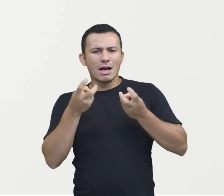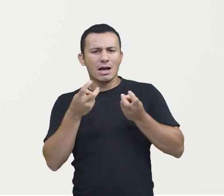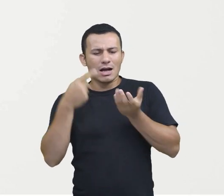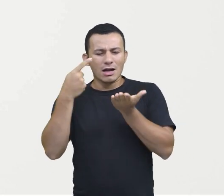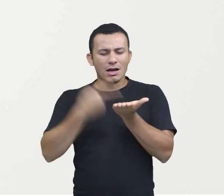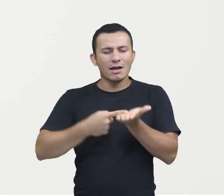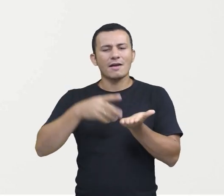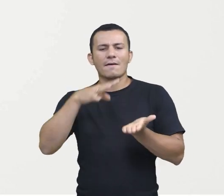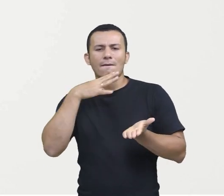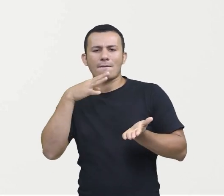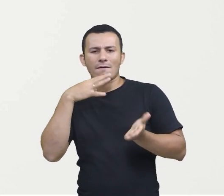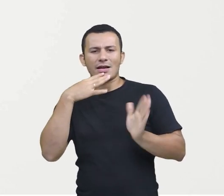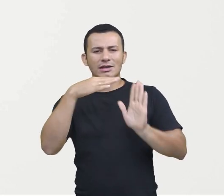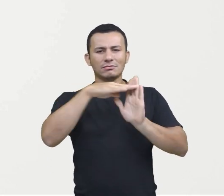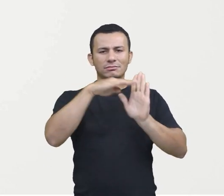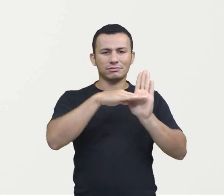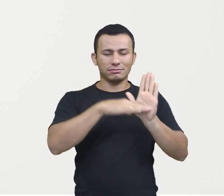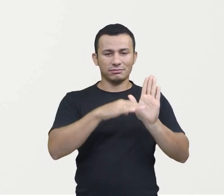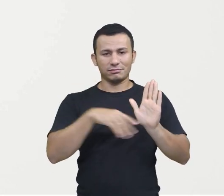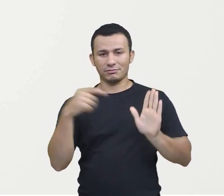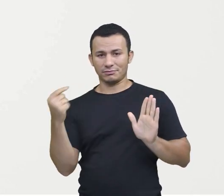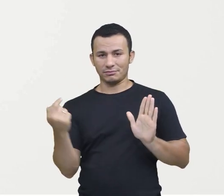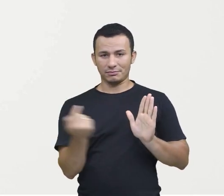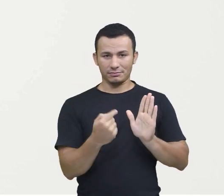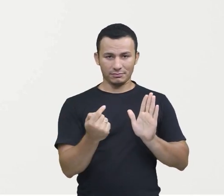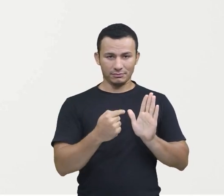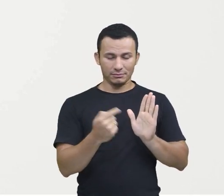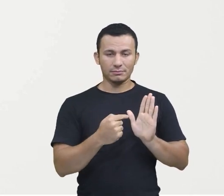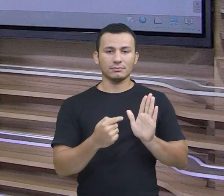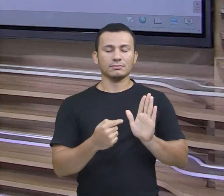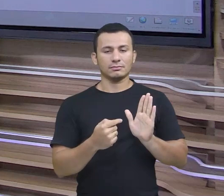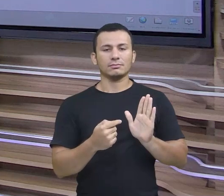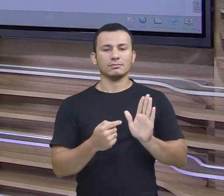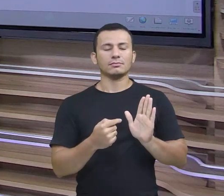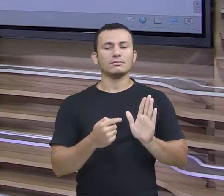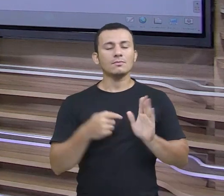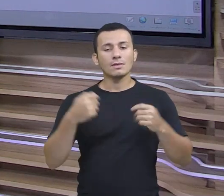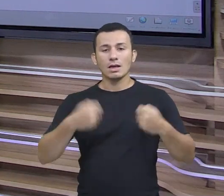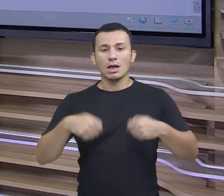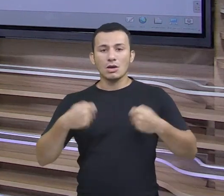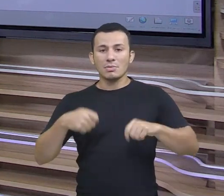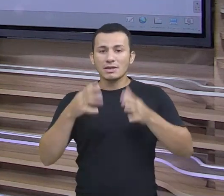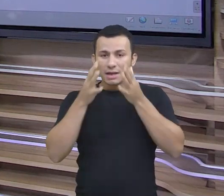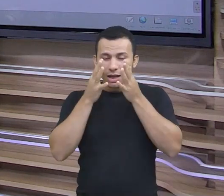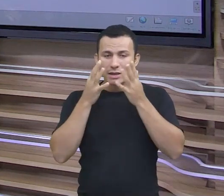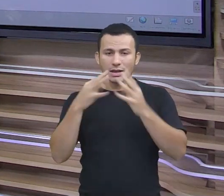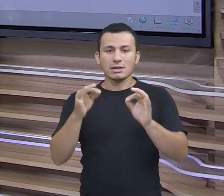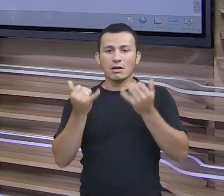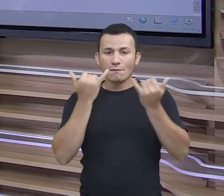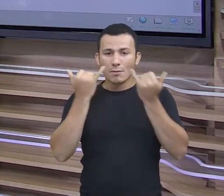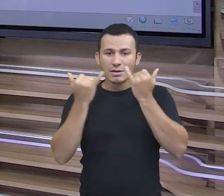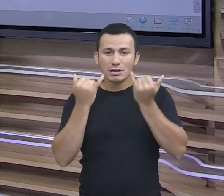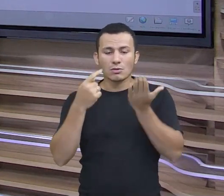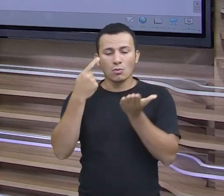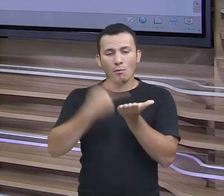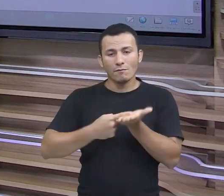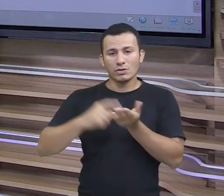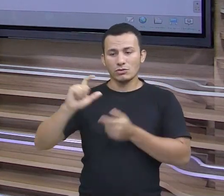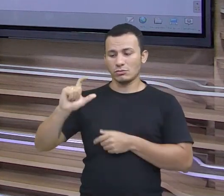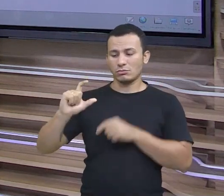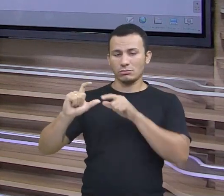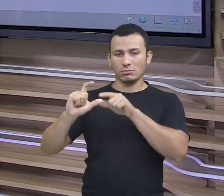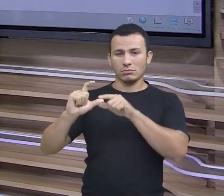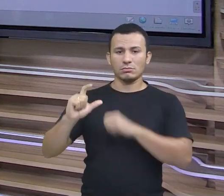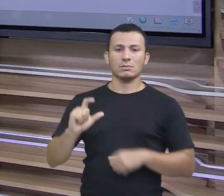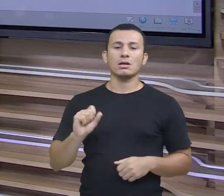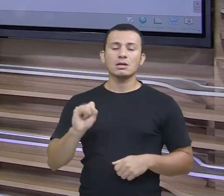olha aqui para mim. Para você identificar o convite, você precisa ficar atento às informações. Se você receber um